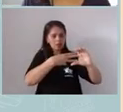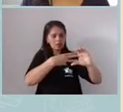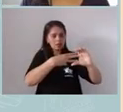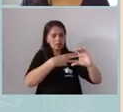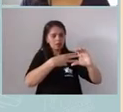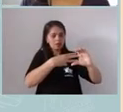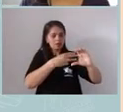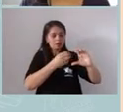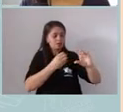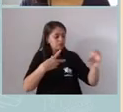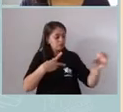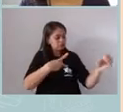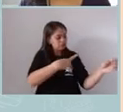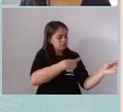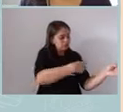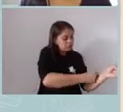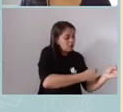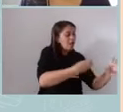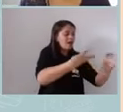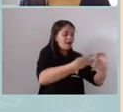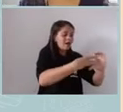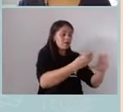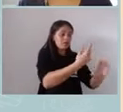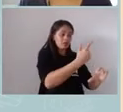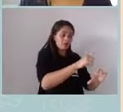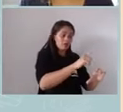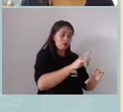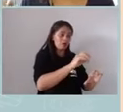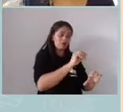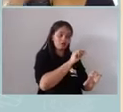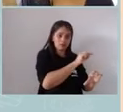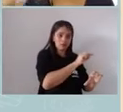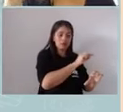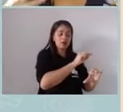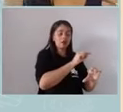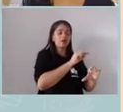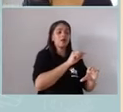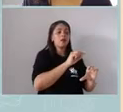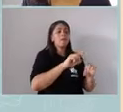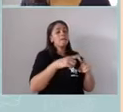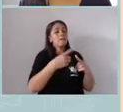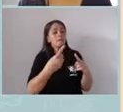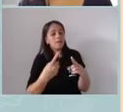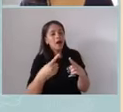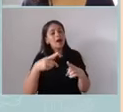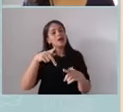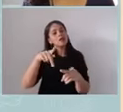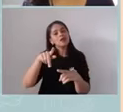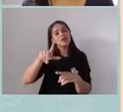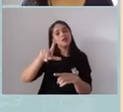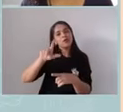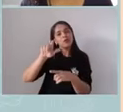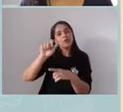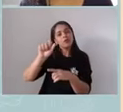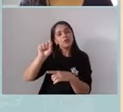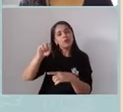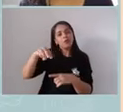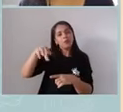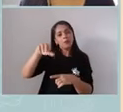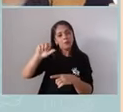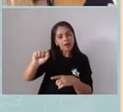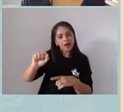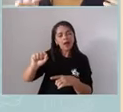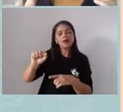uma transfusão de volta com essas células. E a parte líquida do sangue, né, o plasma, que é o soro, é nele que vão estar os